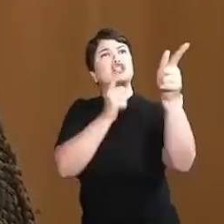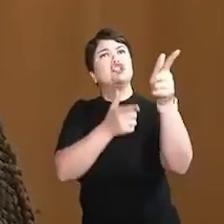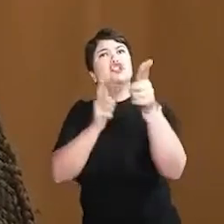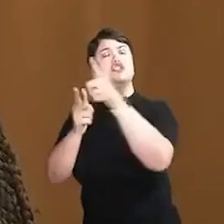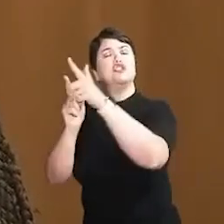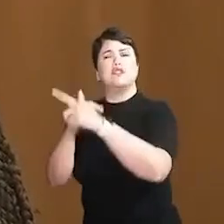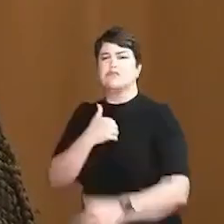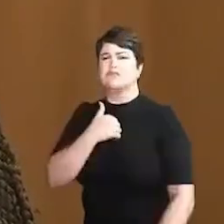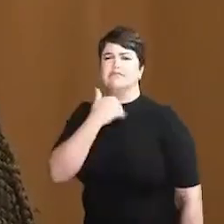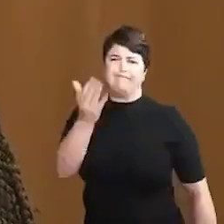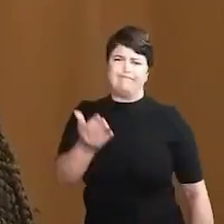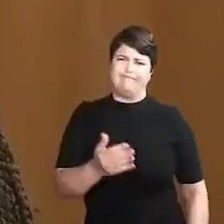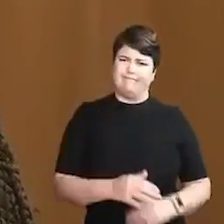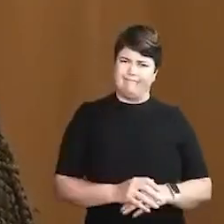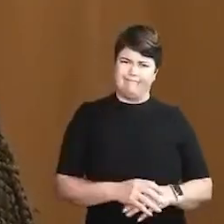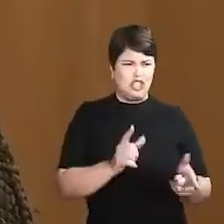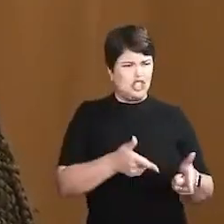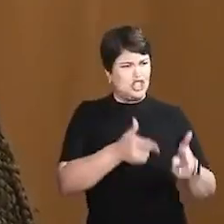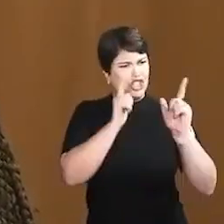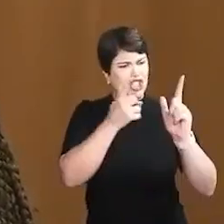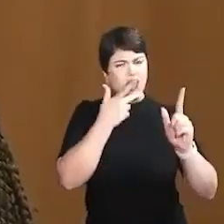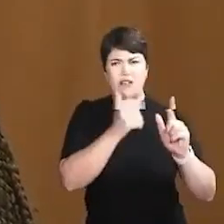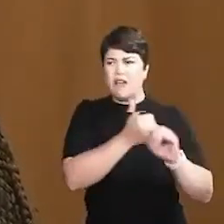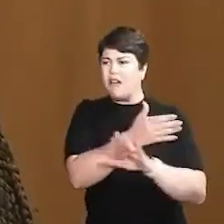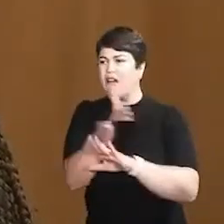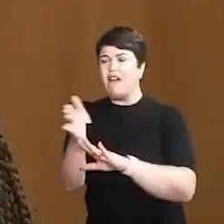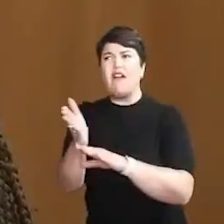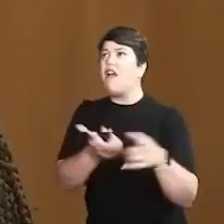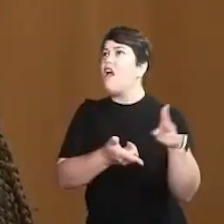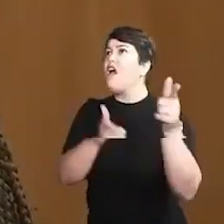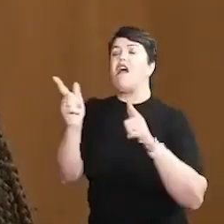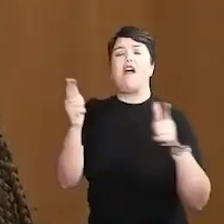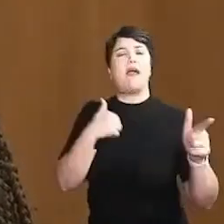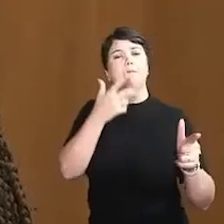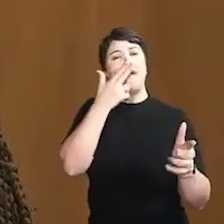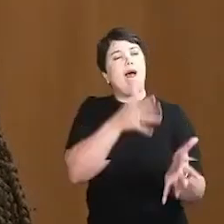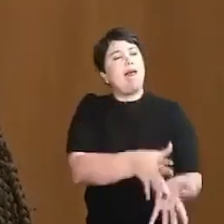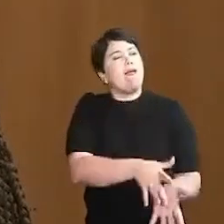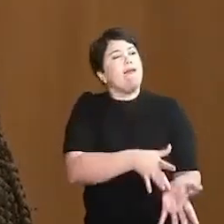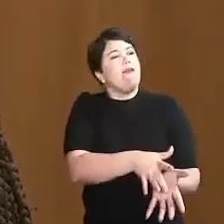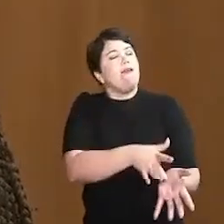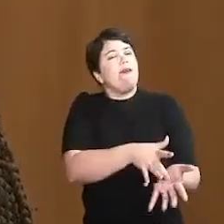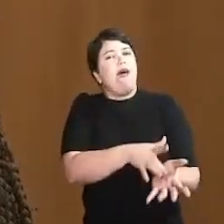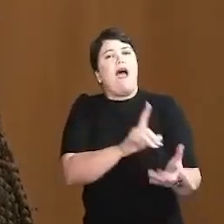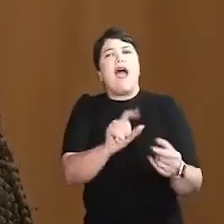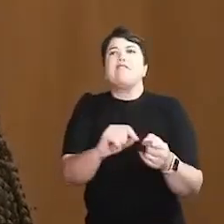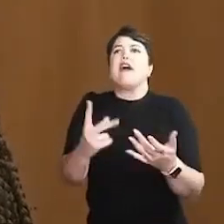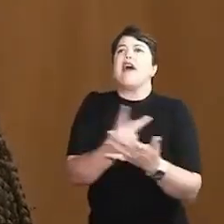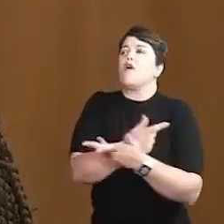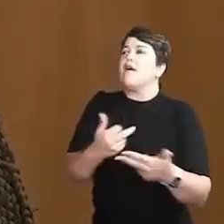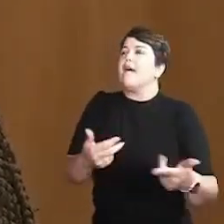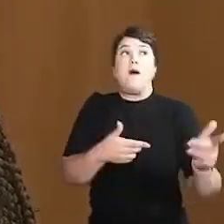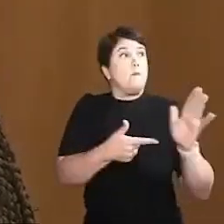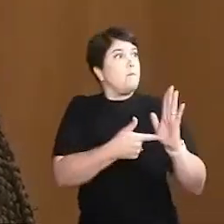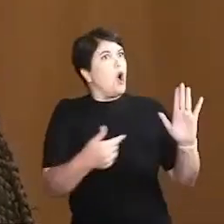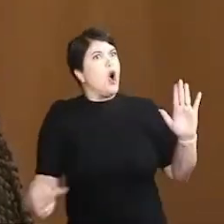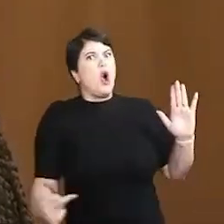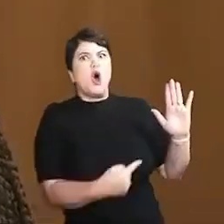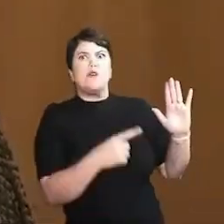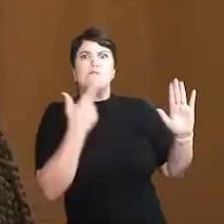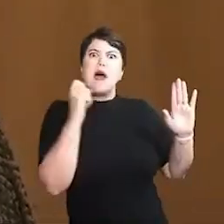aesmo tiro aesmo serve para fingir que está fazendo alguma coisa